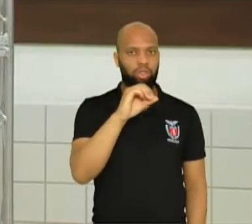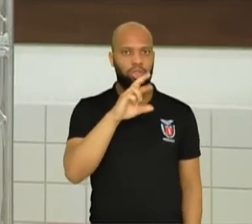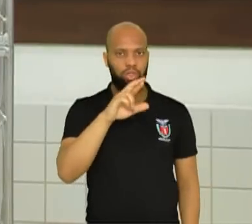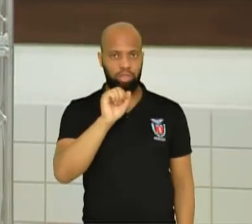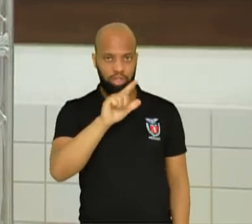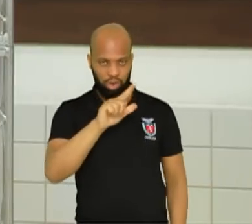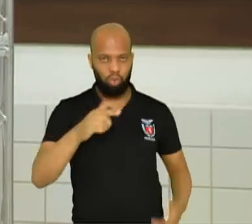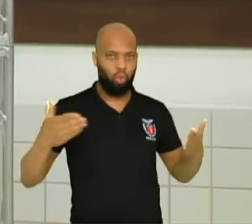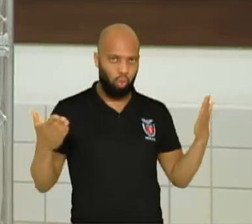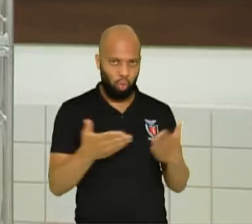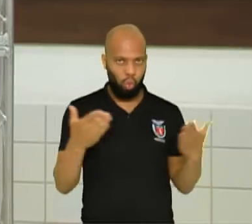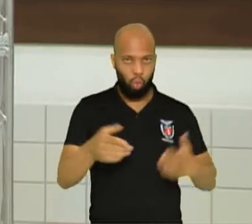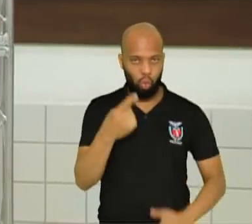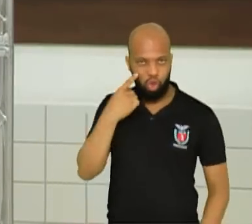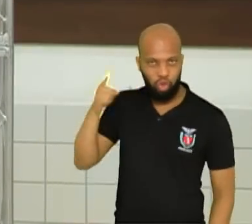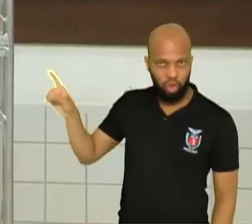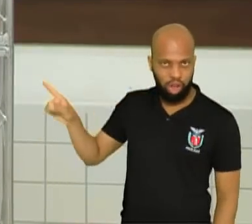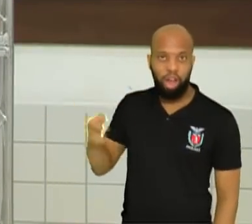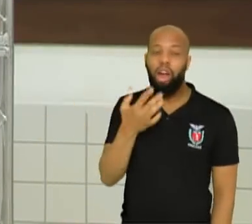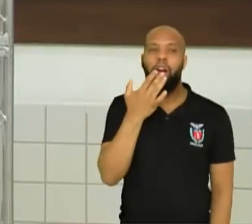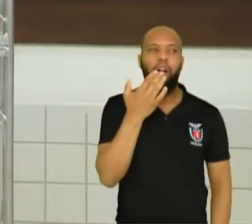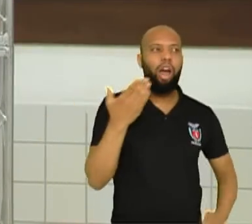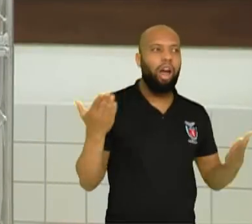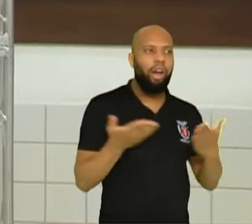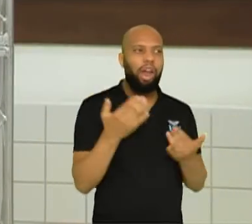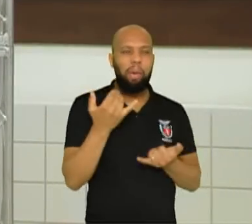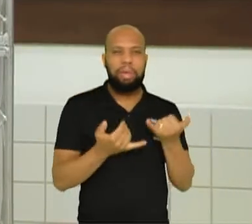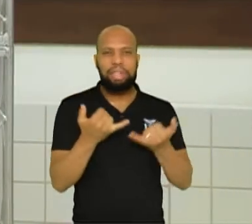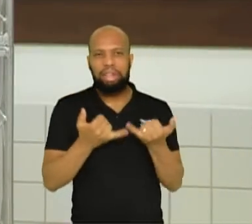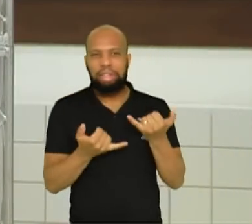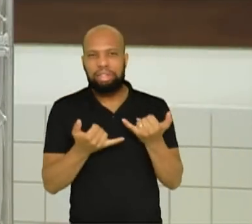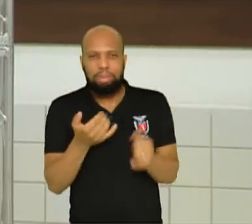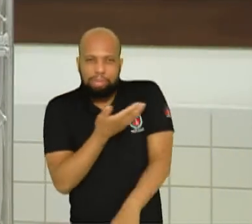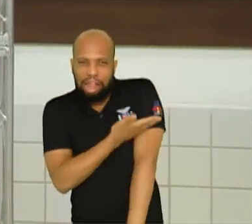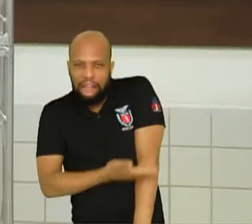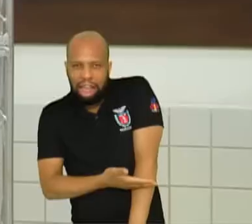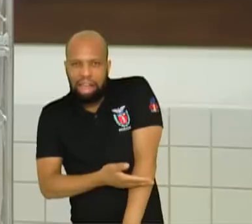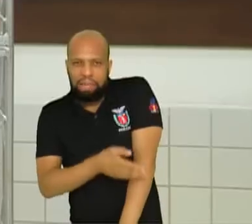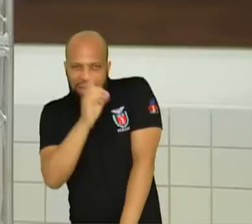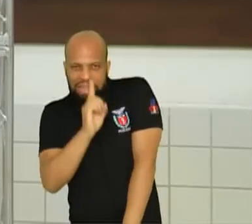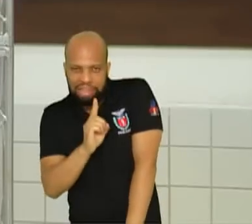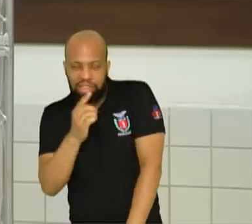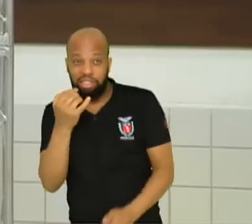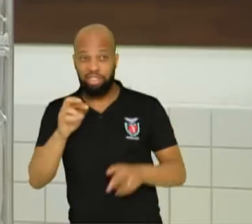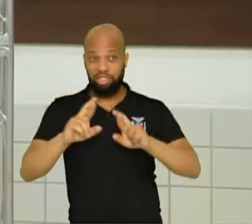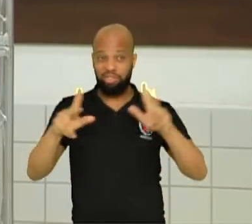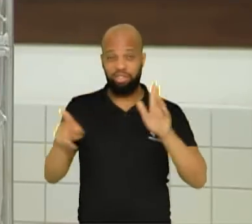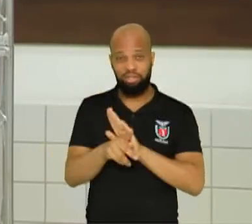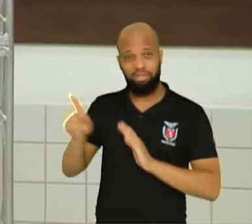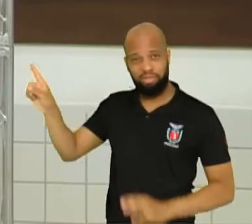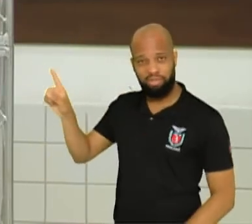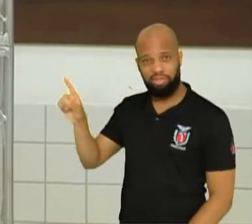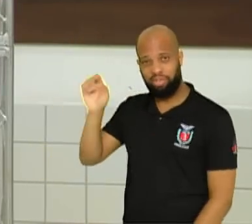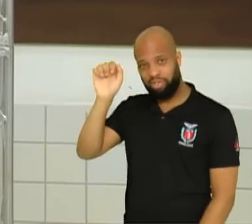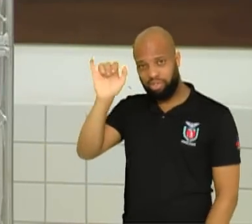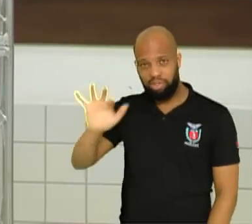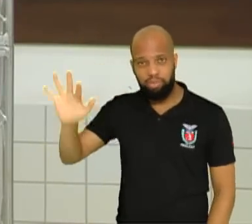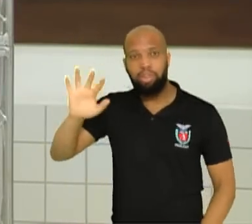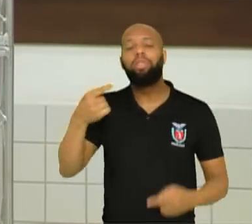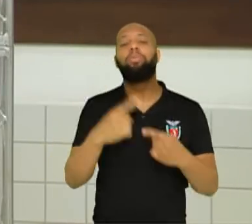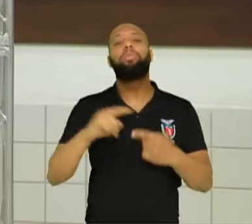de aula, ele está com uma coloração esbranquiçada, diferente do coral que está lá na imagem. E por que isso